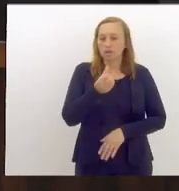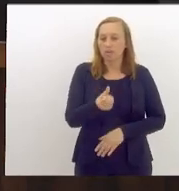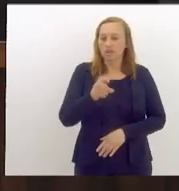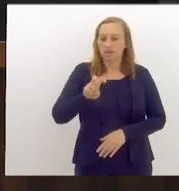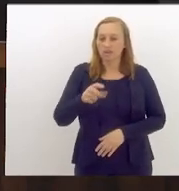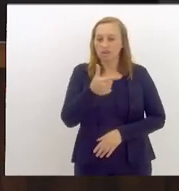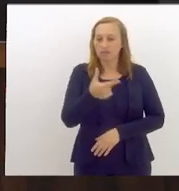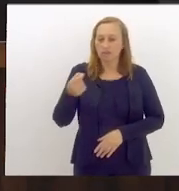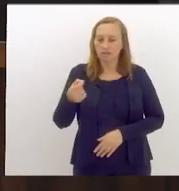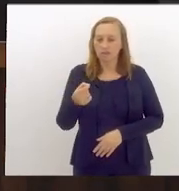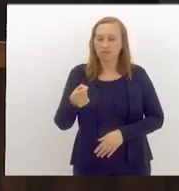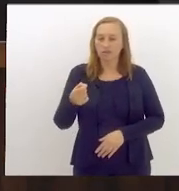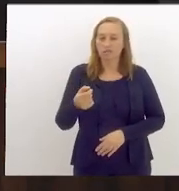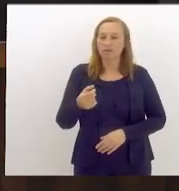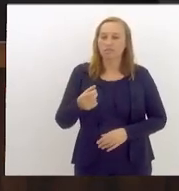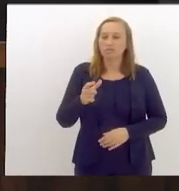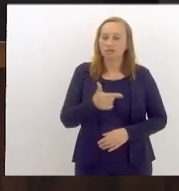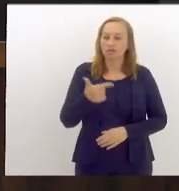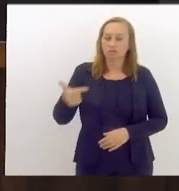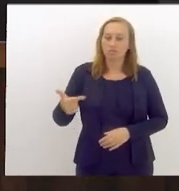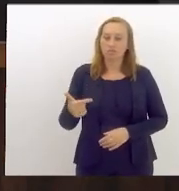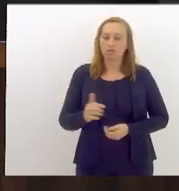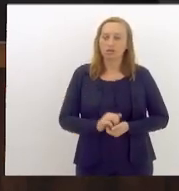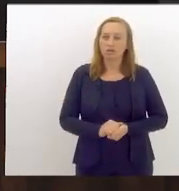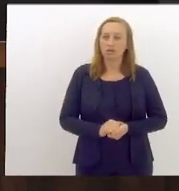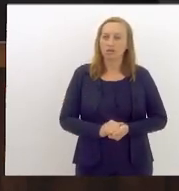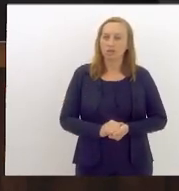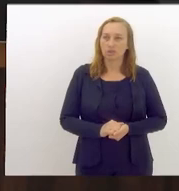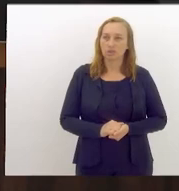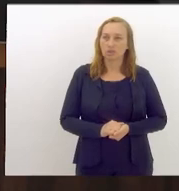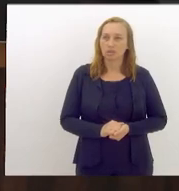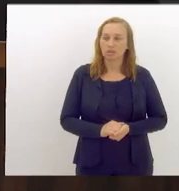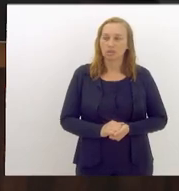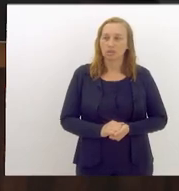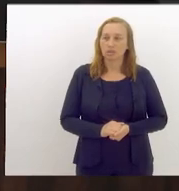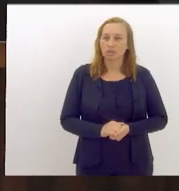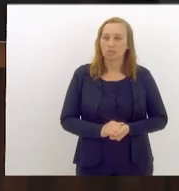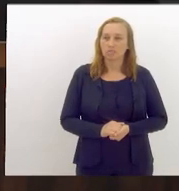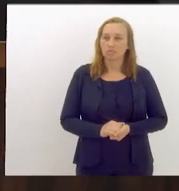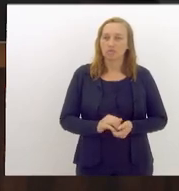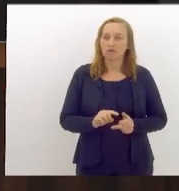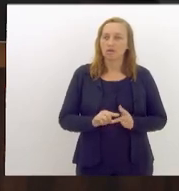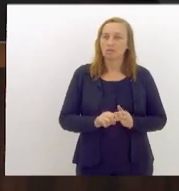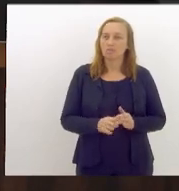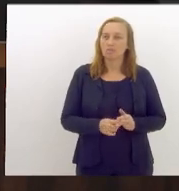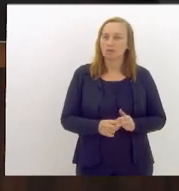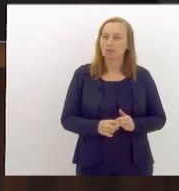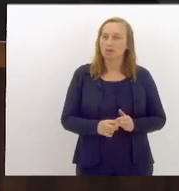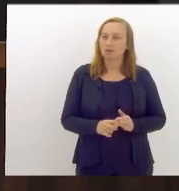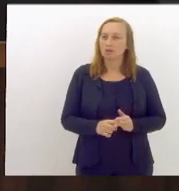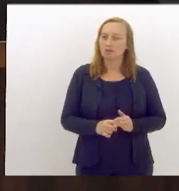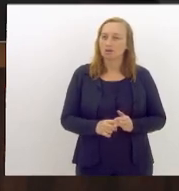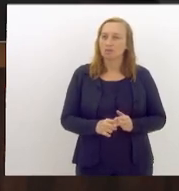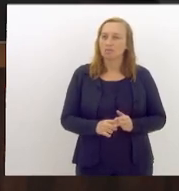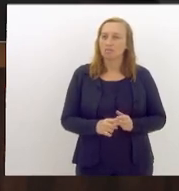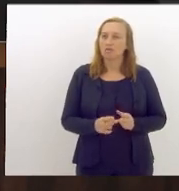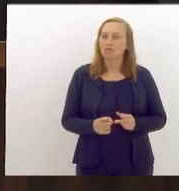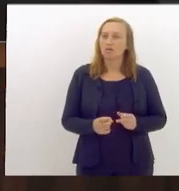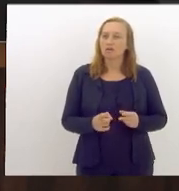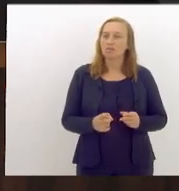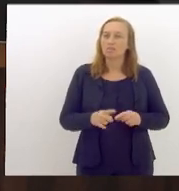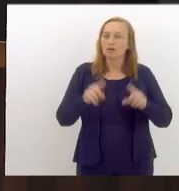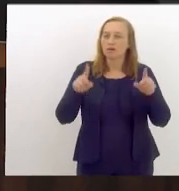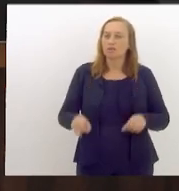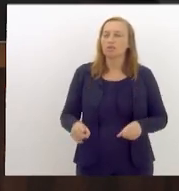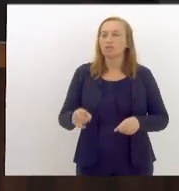22 de altura do Poder Executivo que dispõe sobre a recomposição dos vencimentos dos Servidores